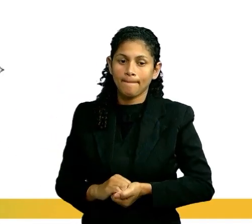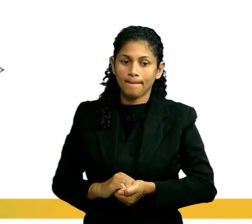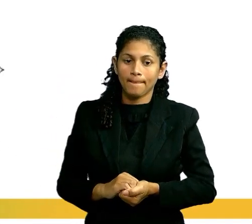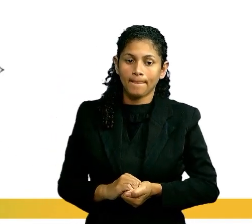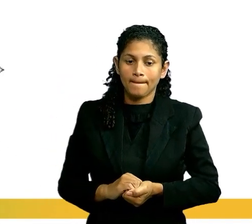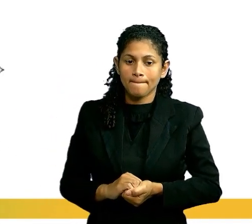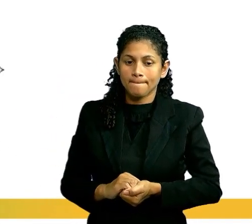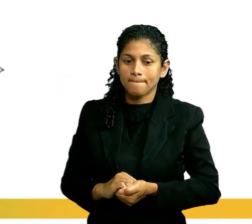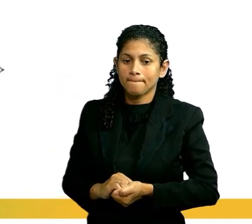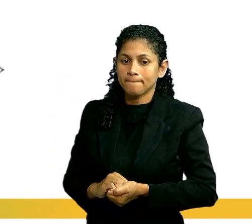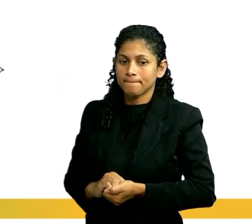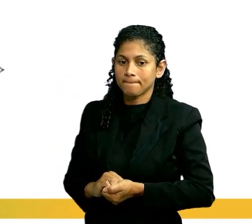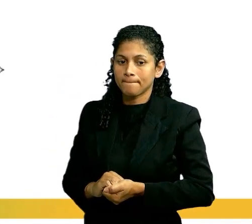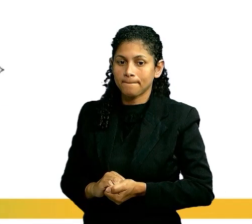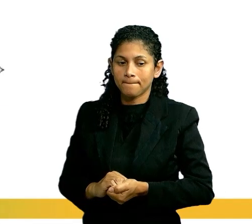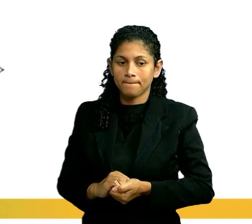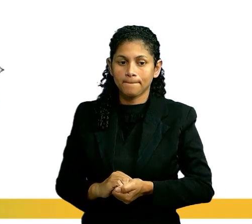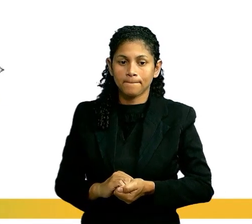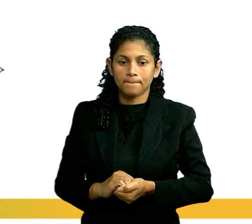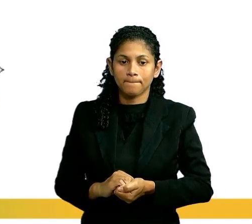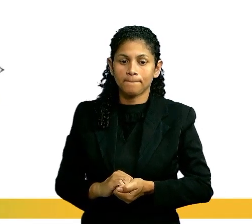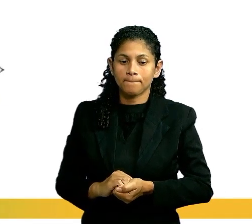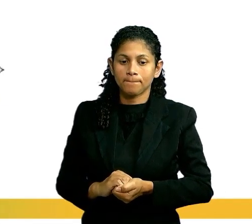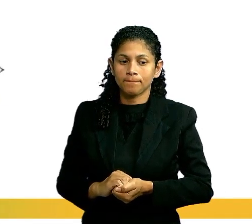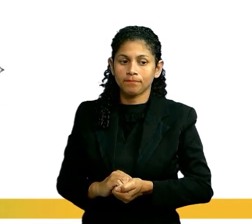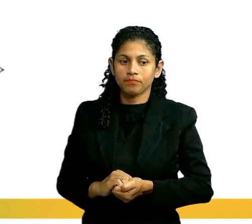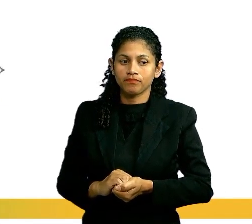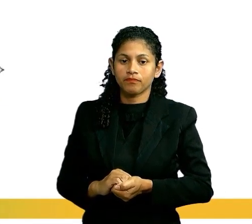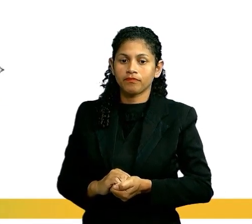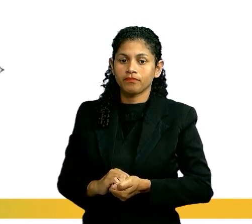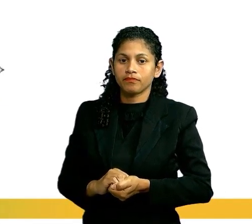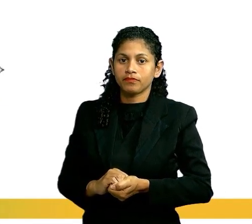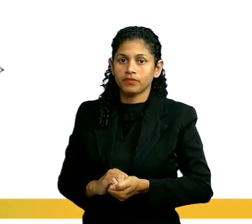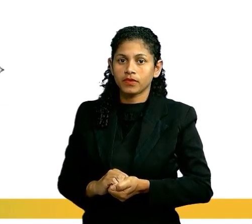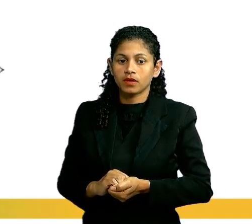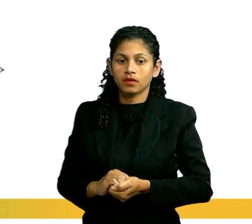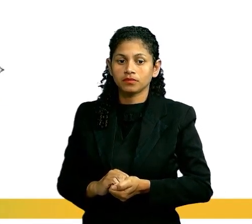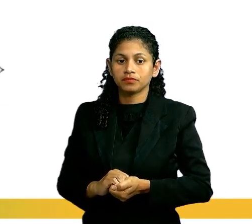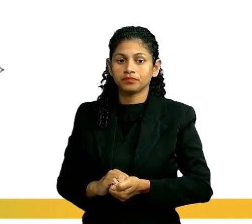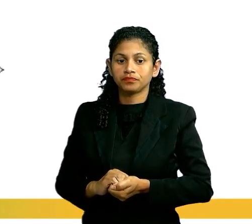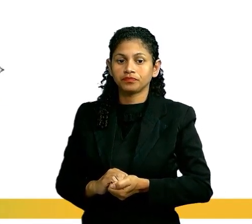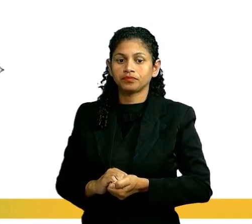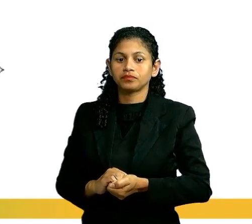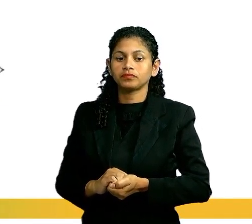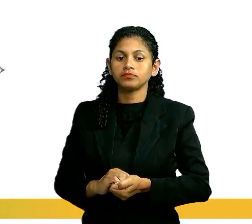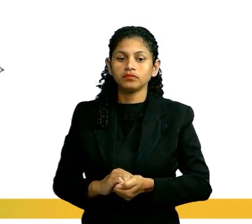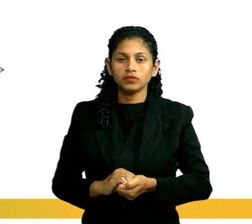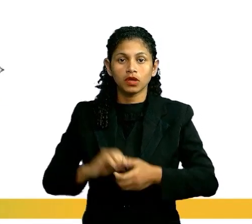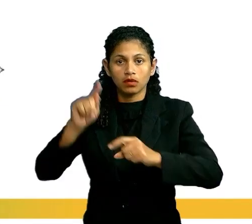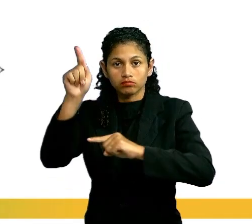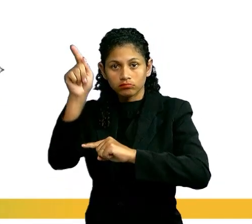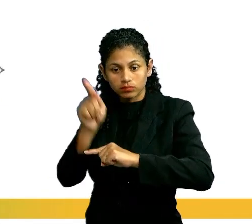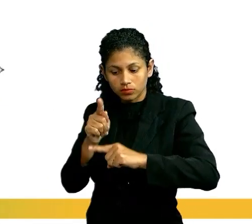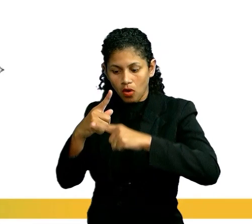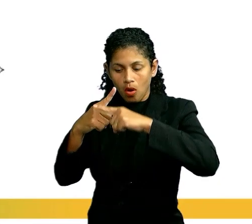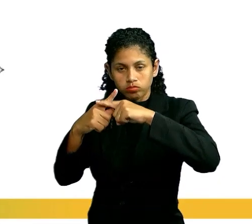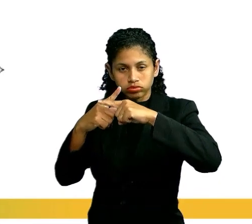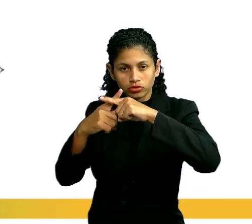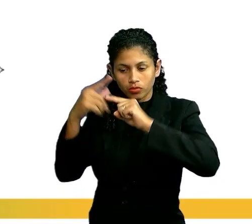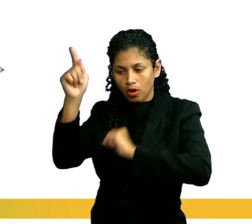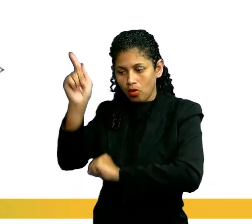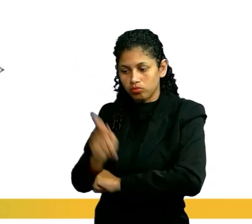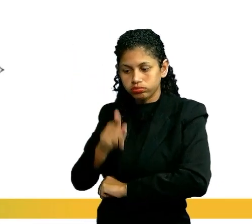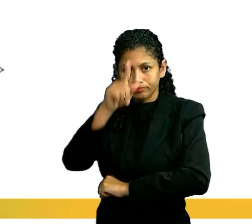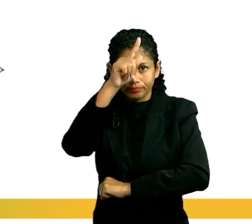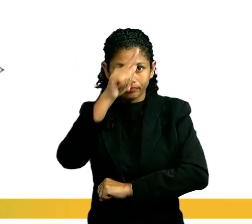3 que multiplica, tá? D mais 90, tá? E 3 que multiplica 90 raiz de 3. Tá